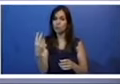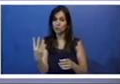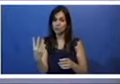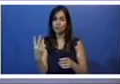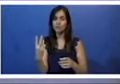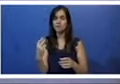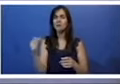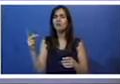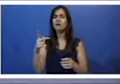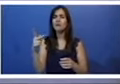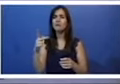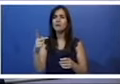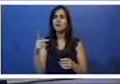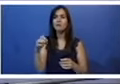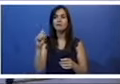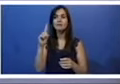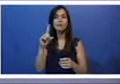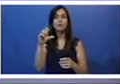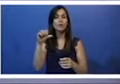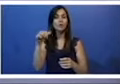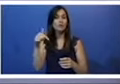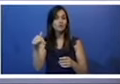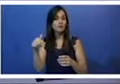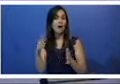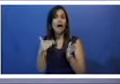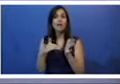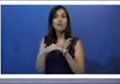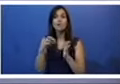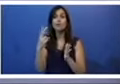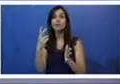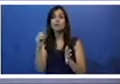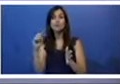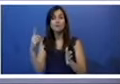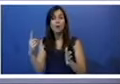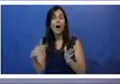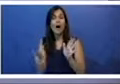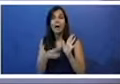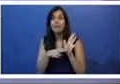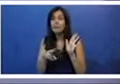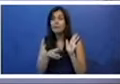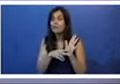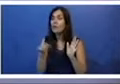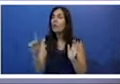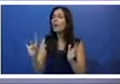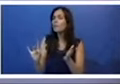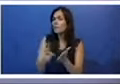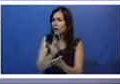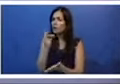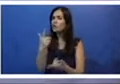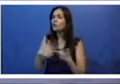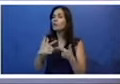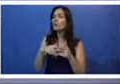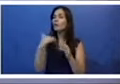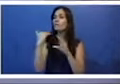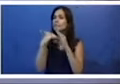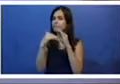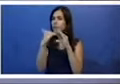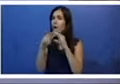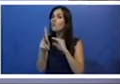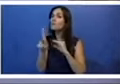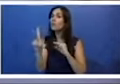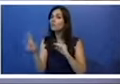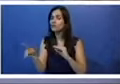197 até a 201 prestem atenção às páginas que vocês têm que enviar os profess professores